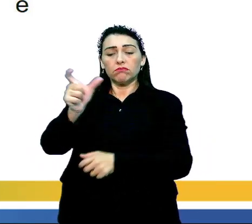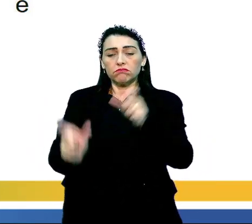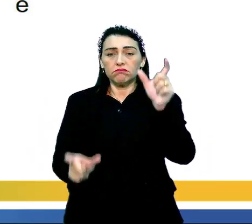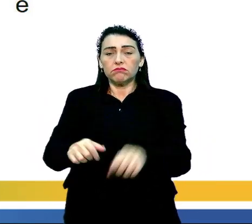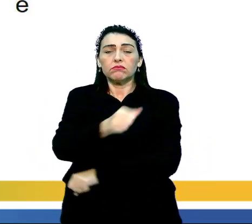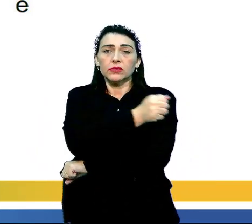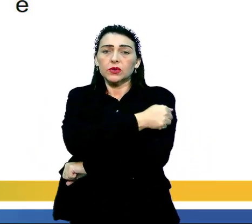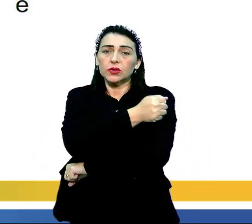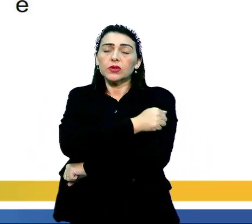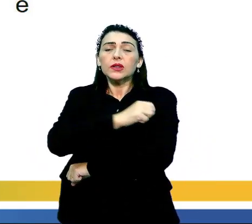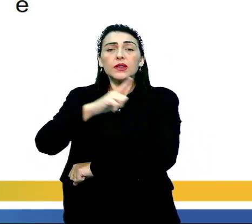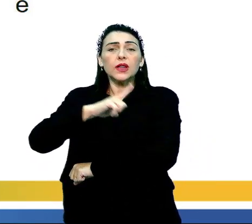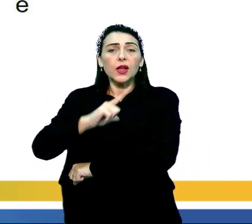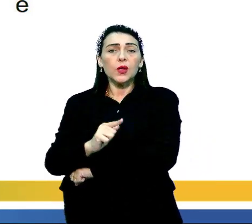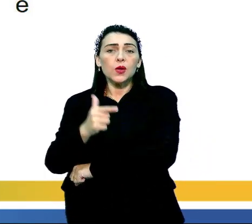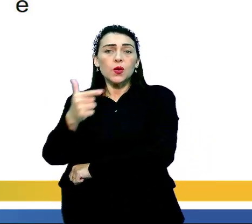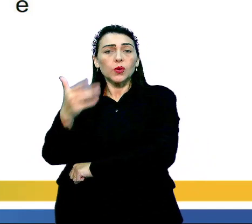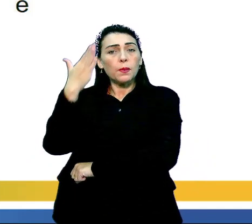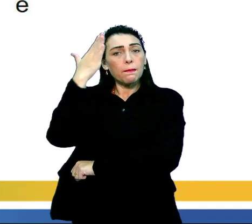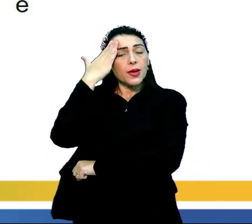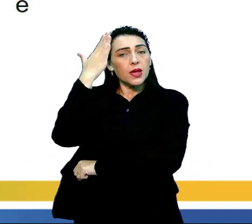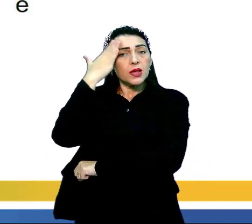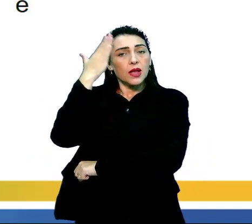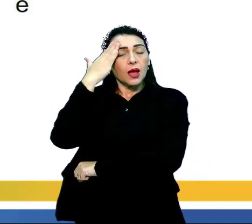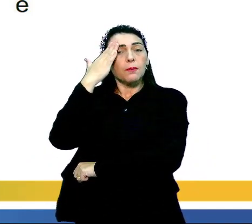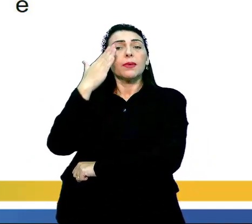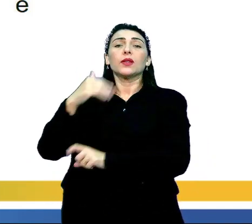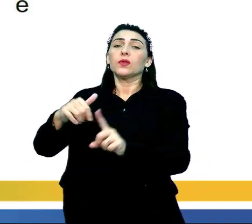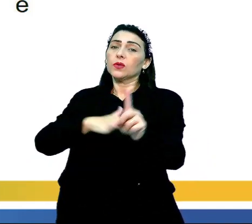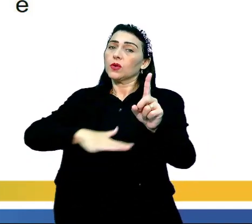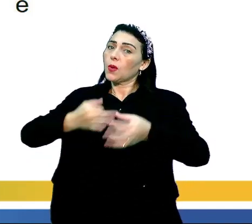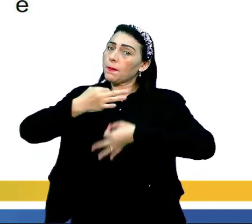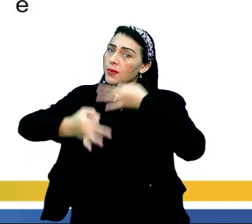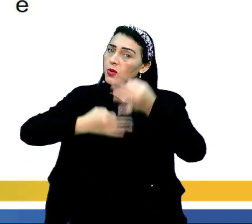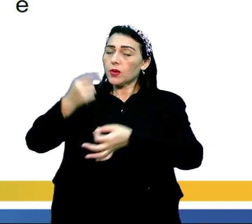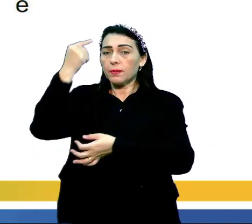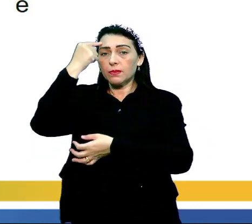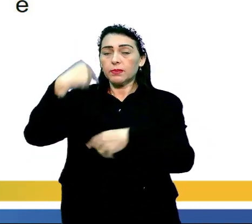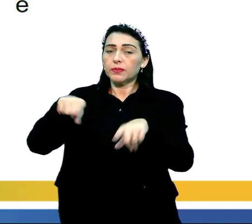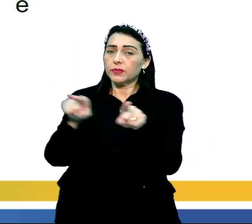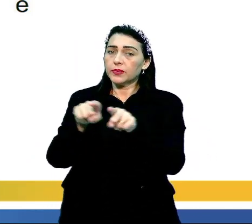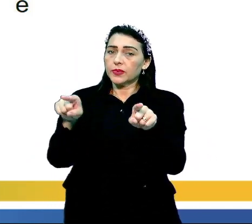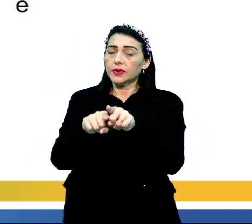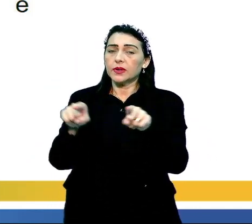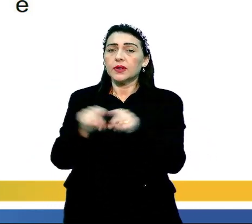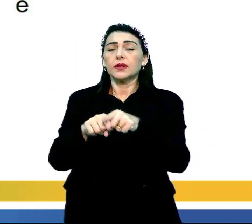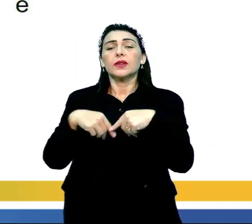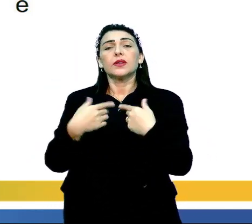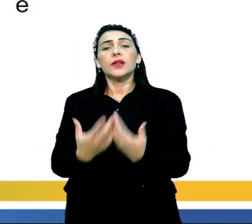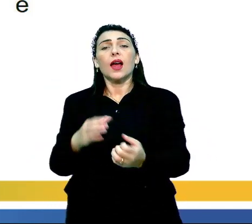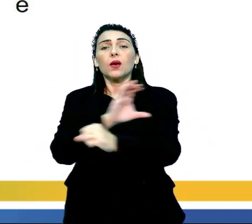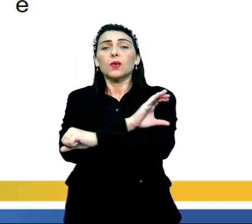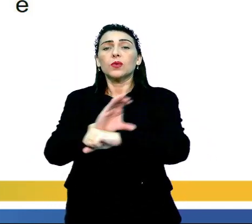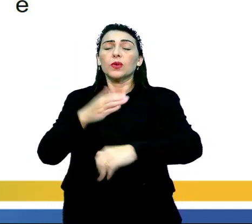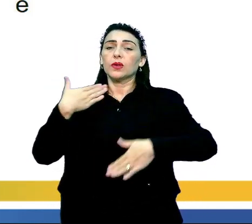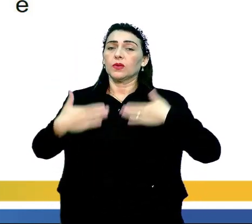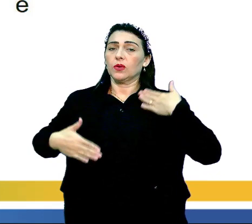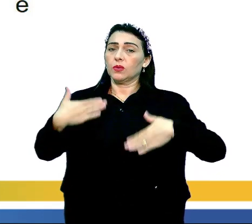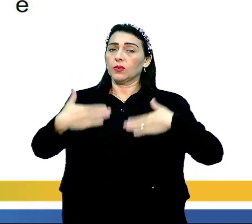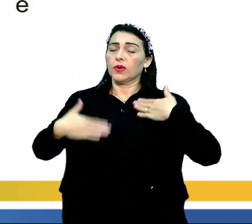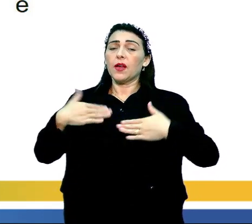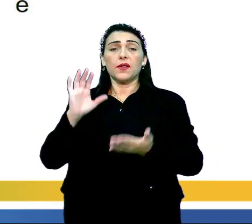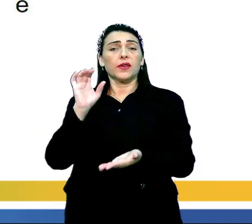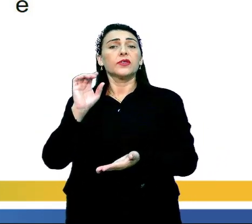os quais possuem outras concepções de formação social, opiniões e pensamentos. Não obstante, a cultura corporal é